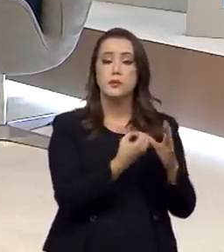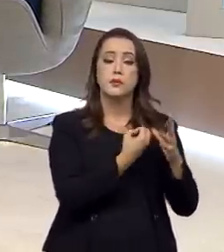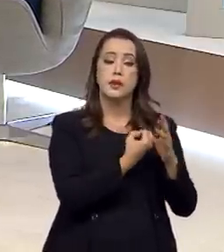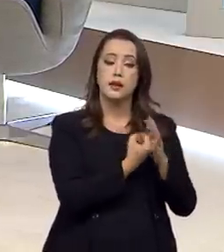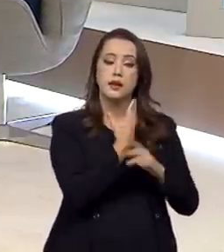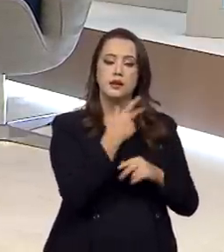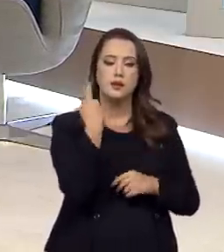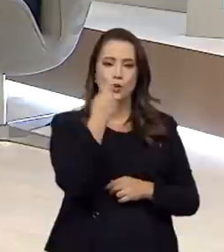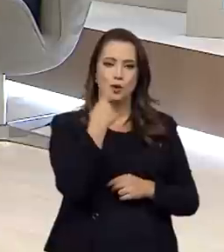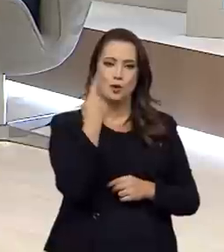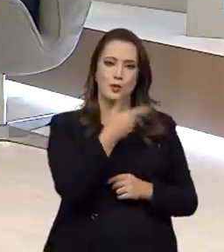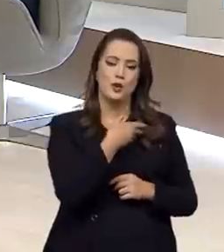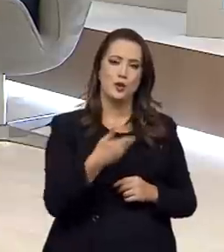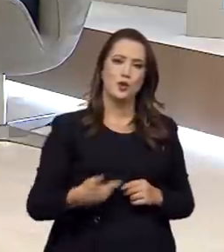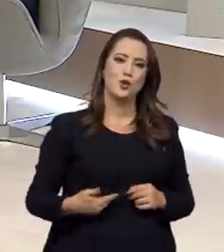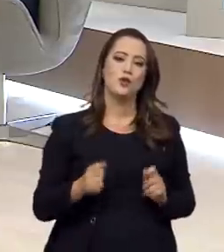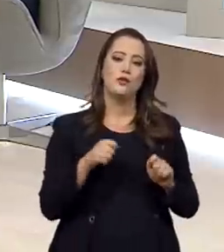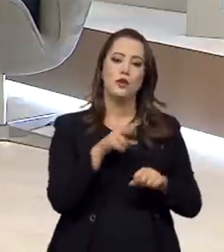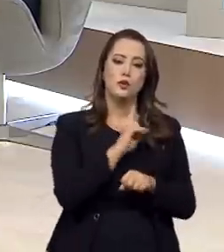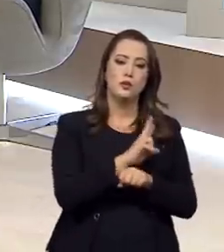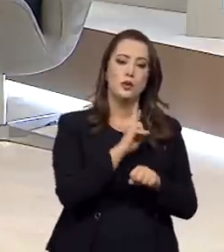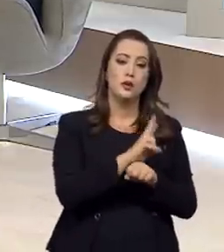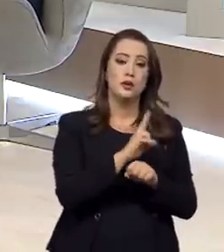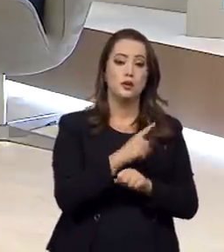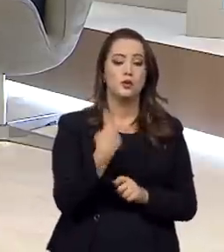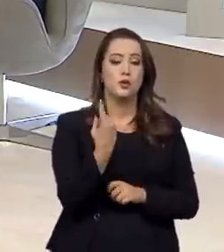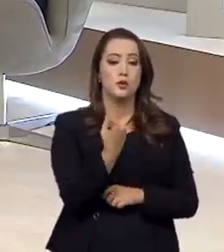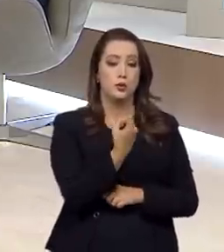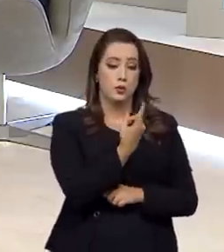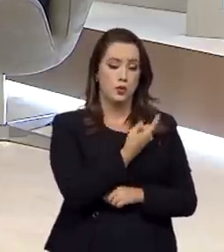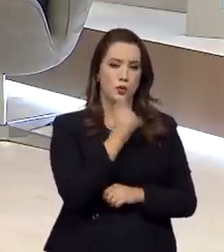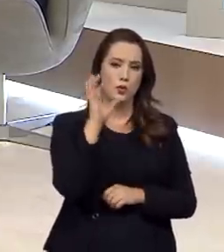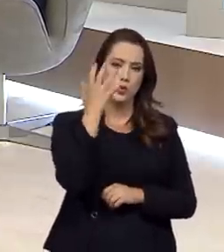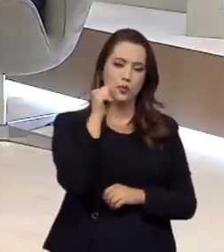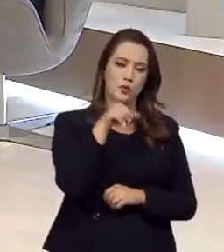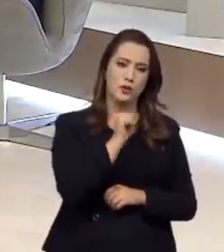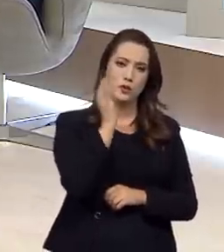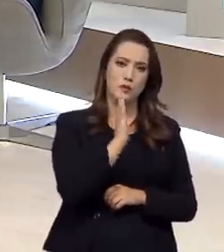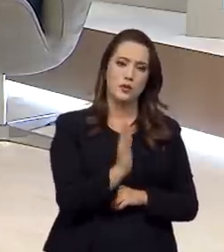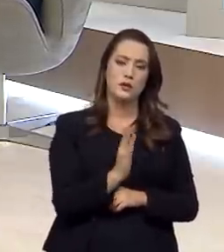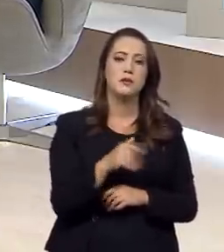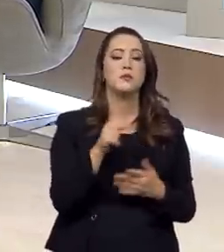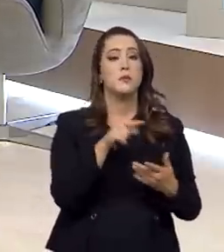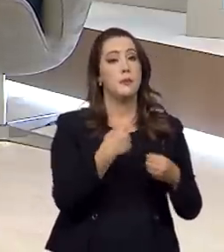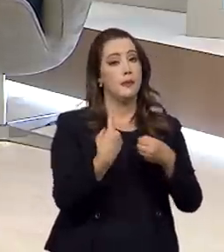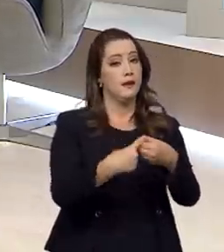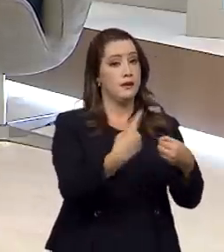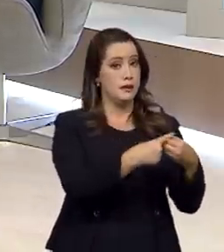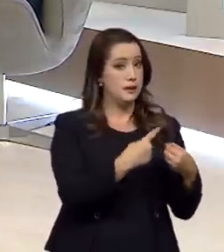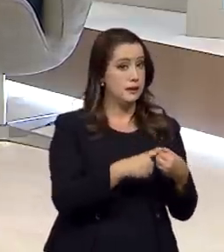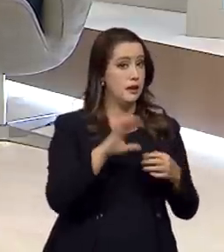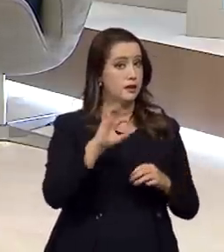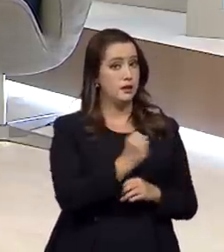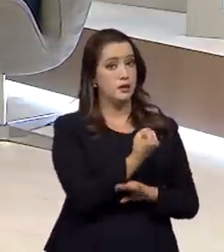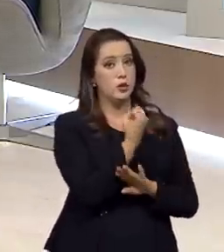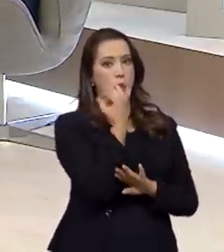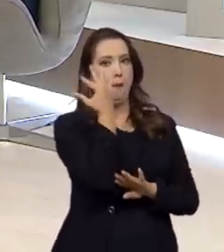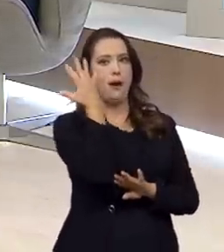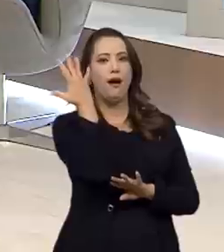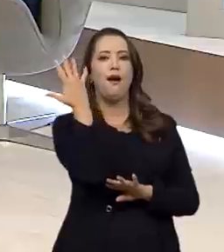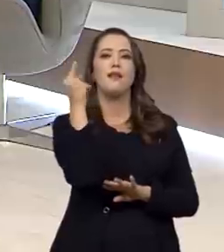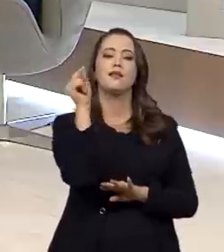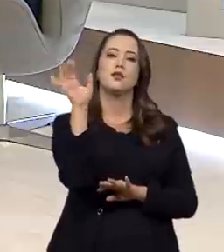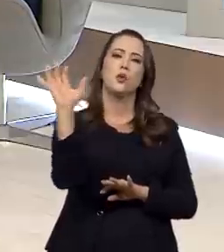públicas que preservem e conserva também a nossa nosso meio ambiente aqui no Brasil nas cidades nos parques nas florestas